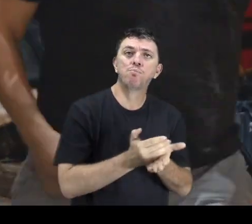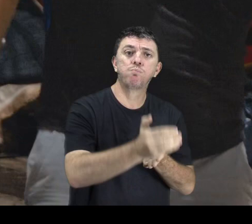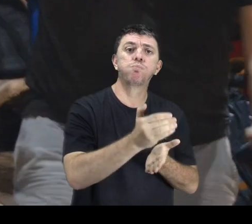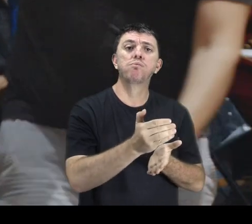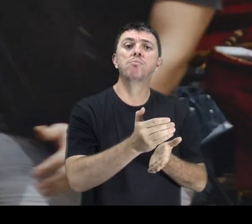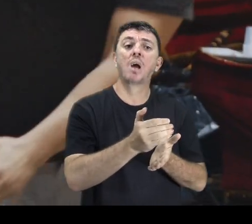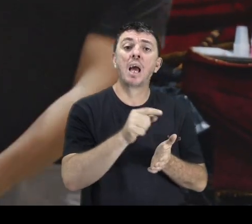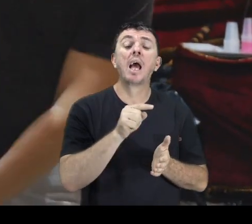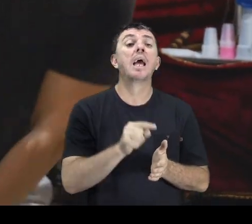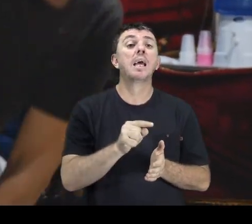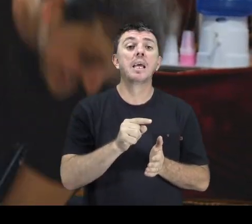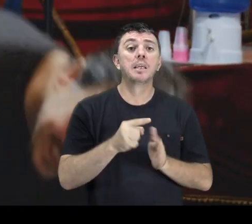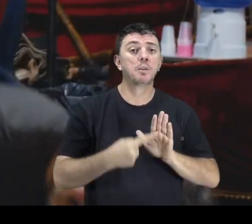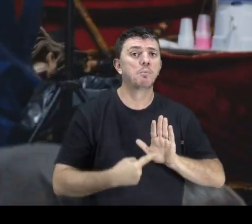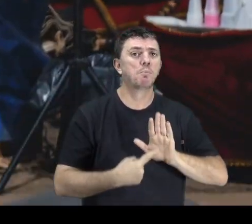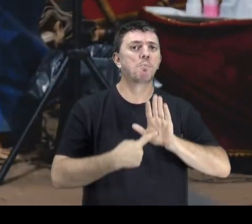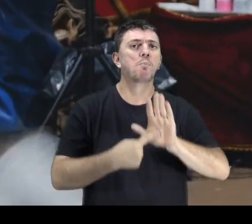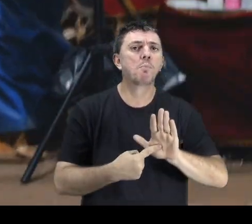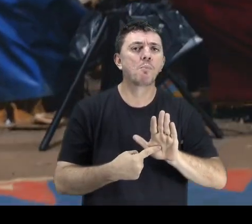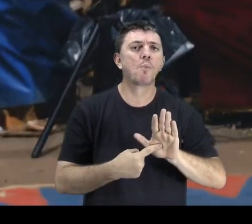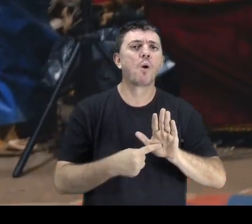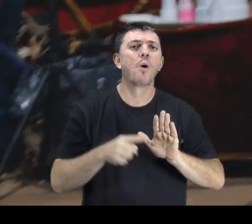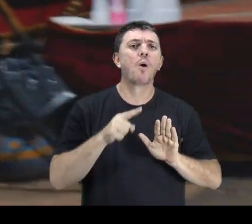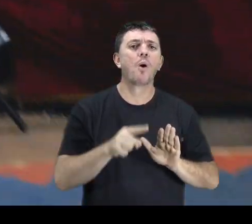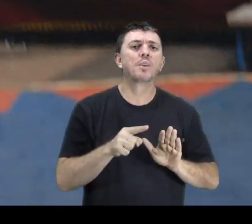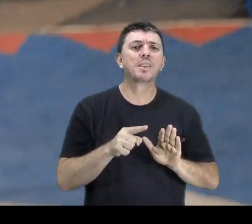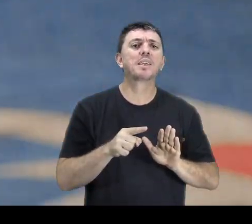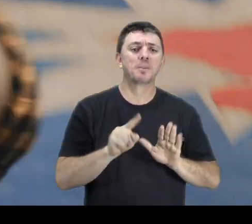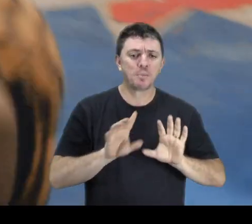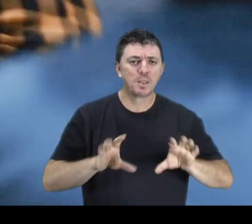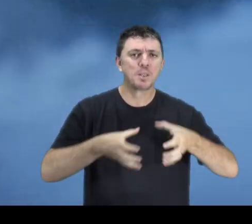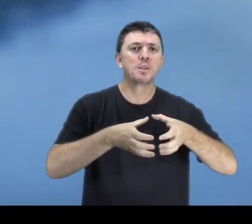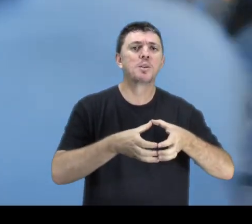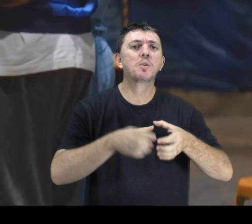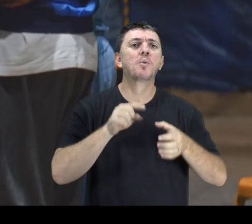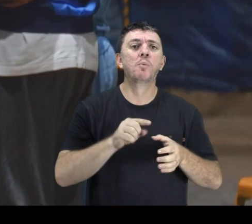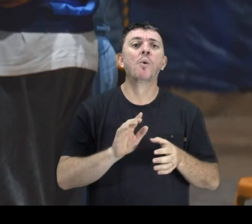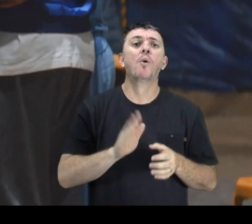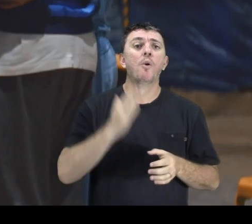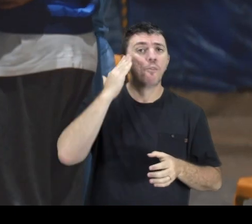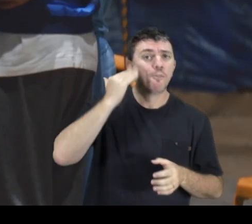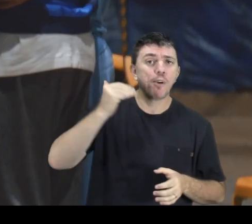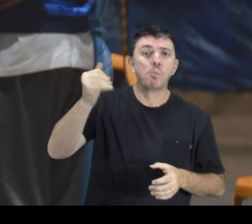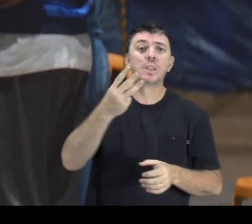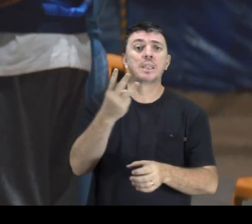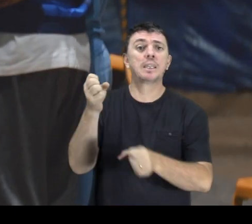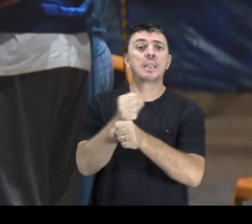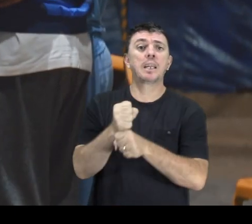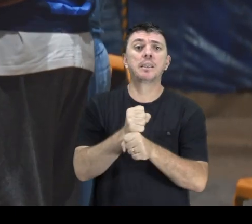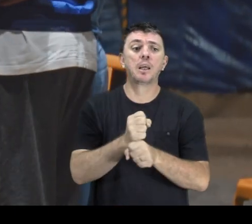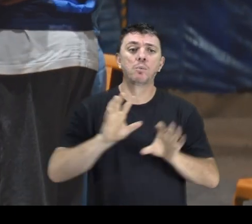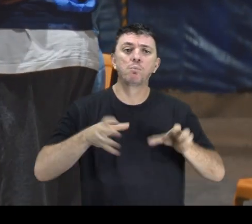Uhum. E com esse espetáculo foi um sucesso estrondoso. Ficamos 3 anos em cartaz. E o teatro, nas